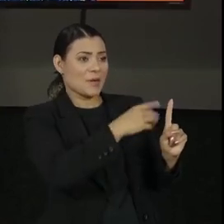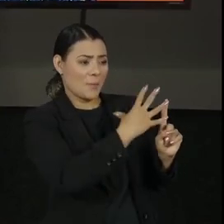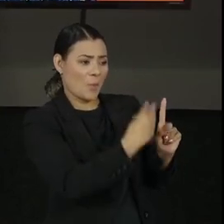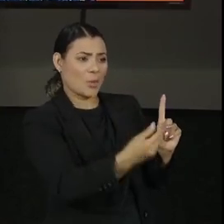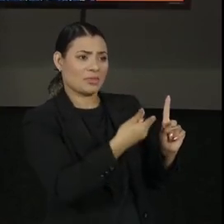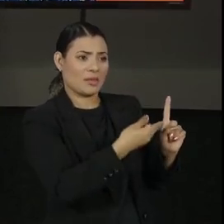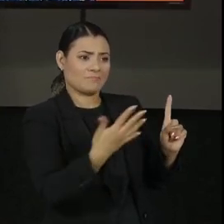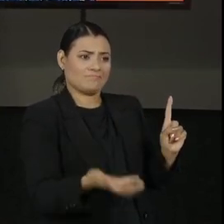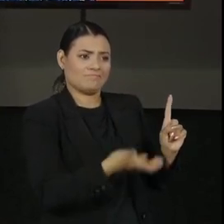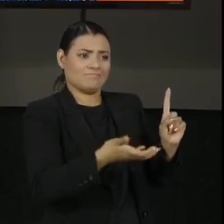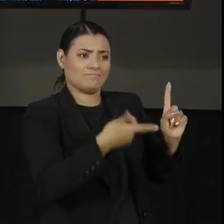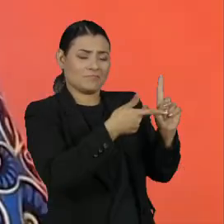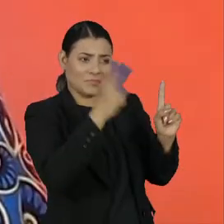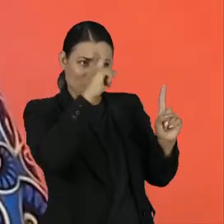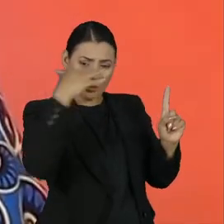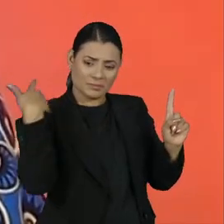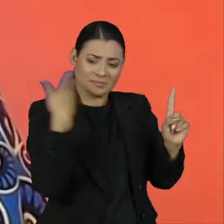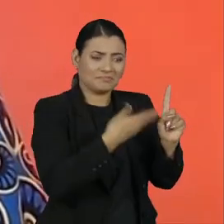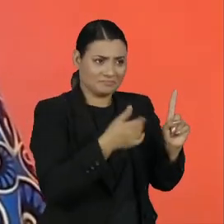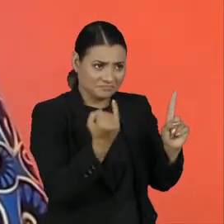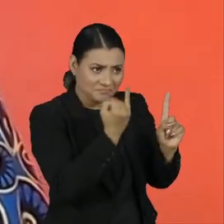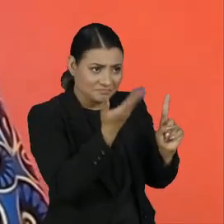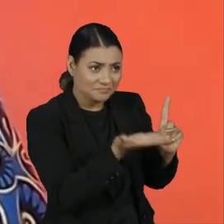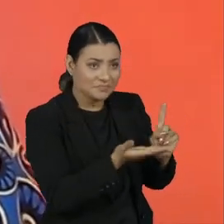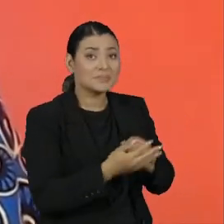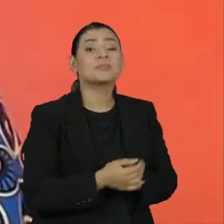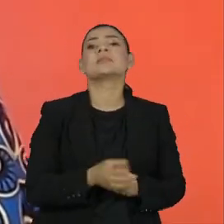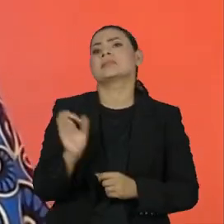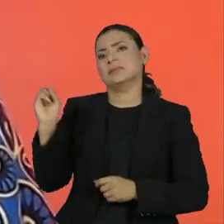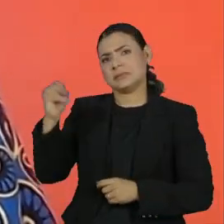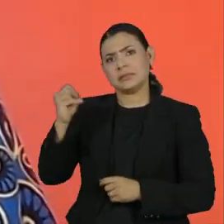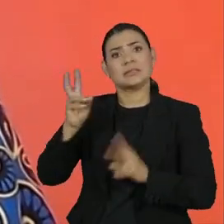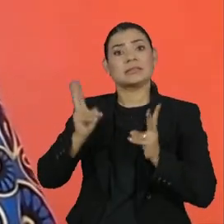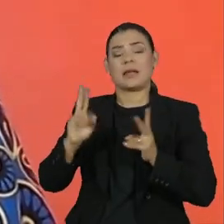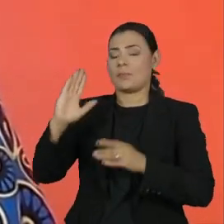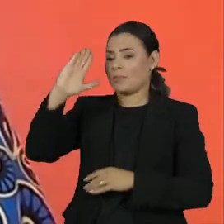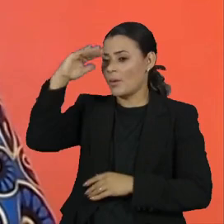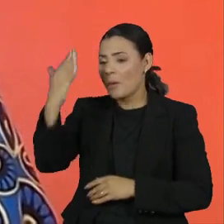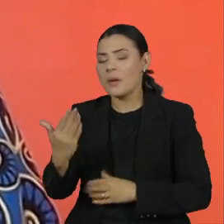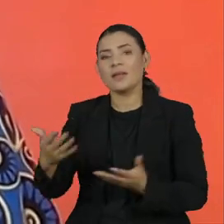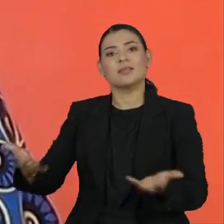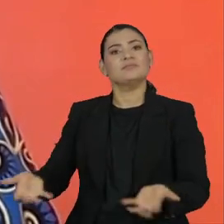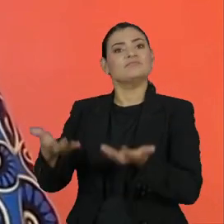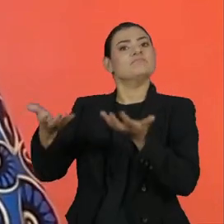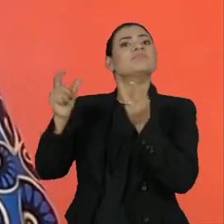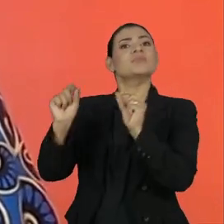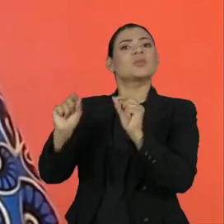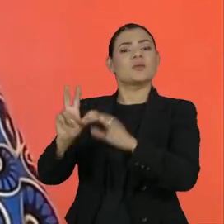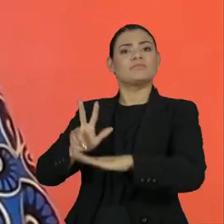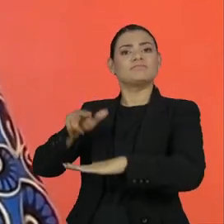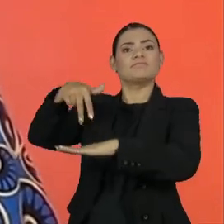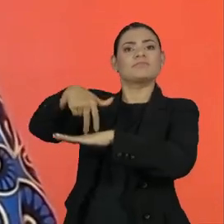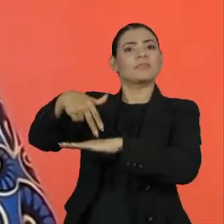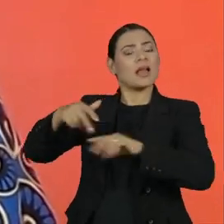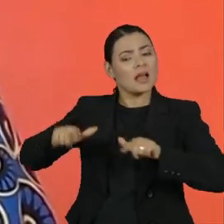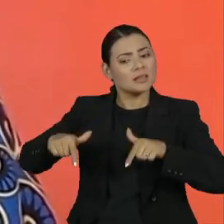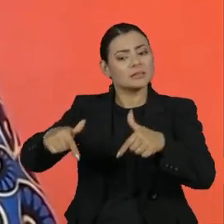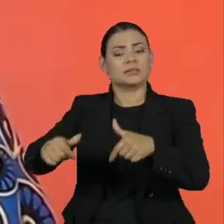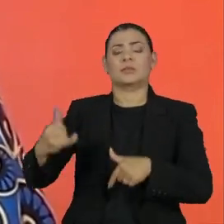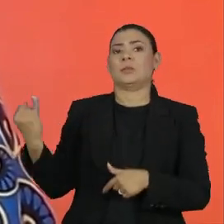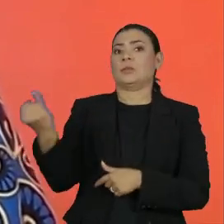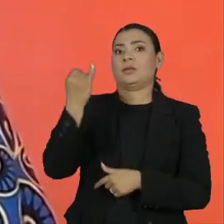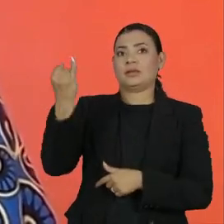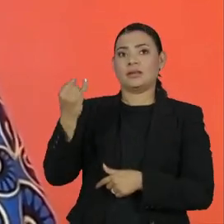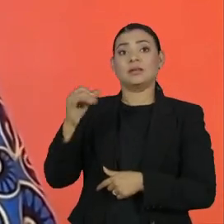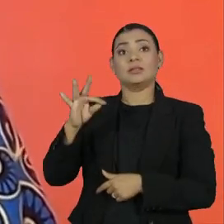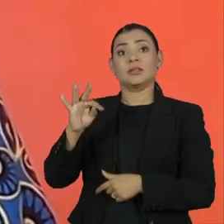as ações desse mês que protagonizam Teresa de Benguela são ações importantes,